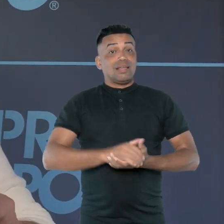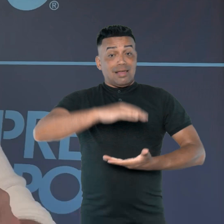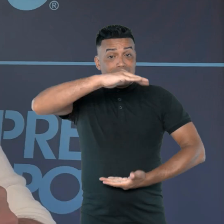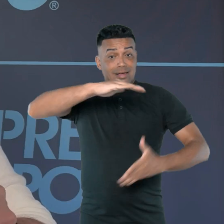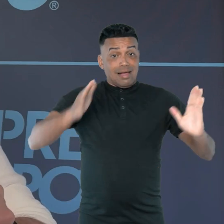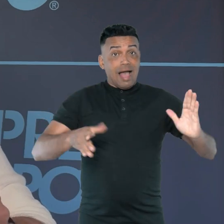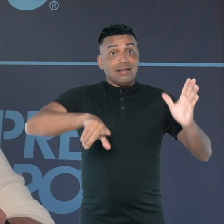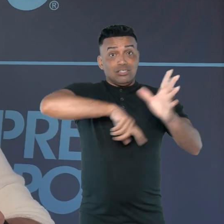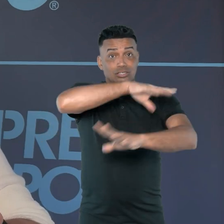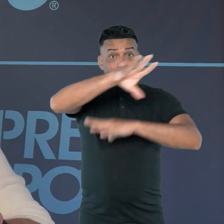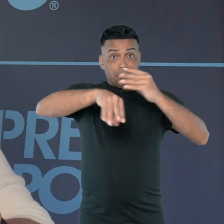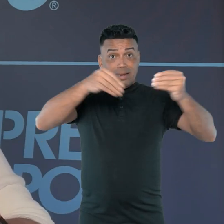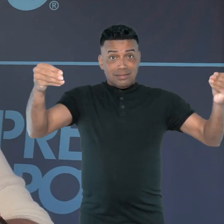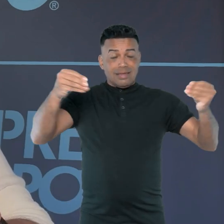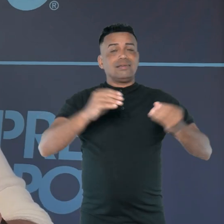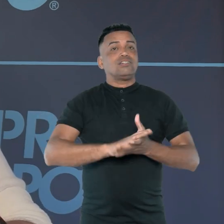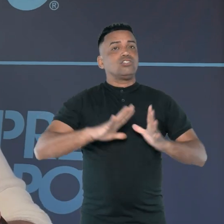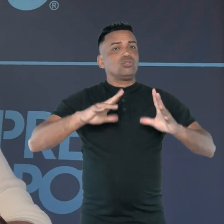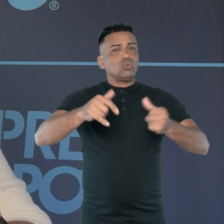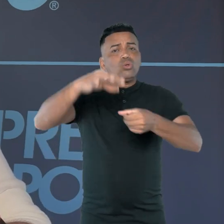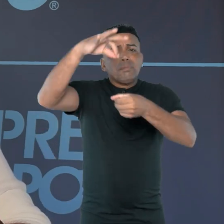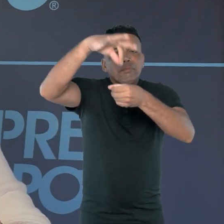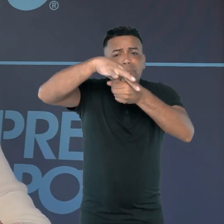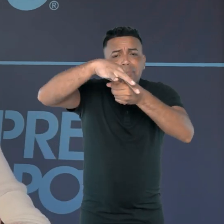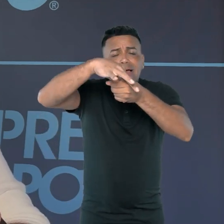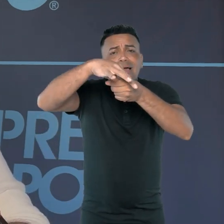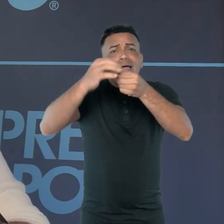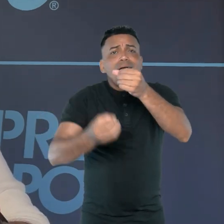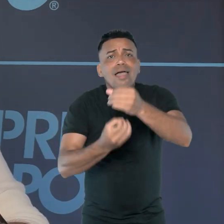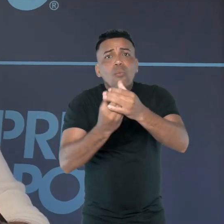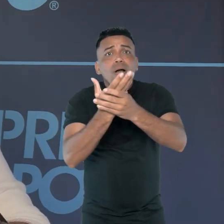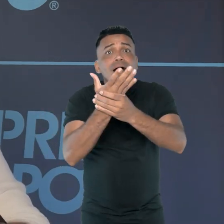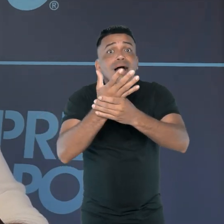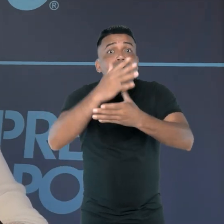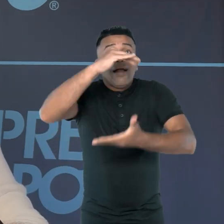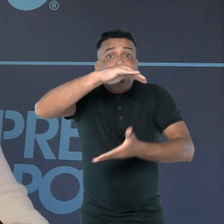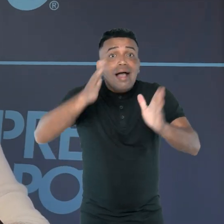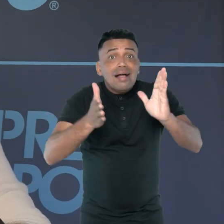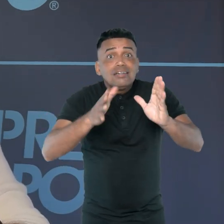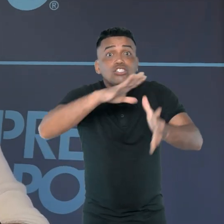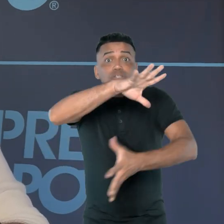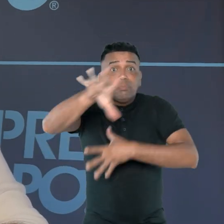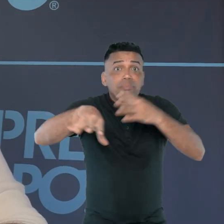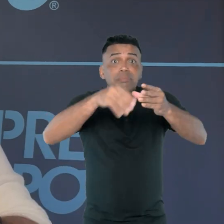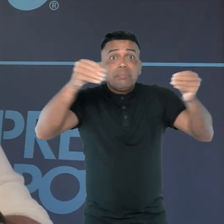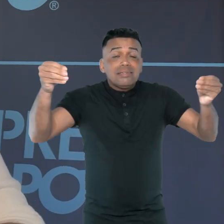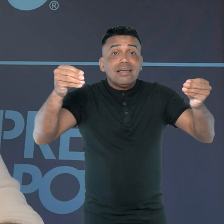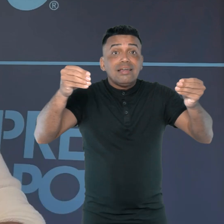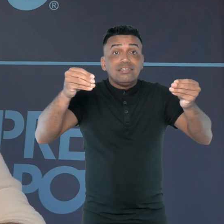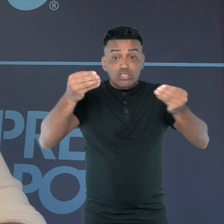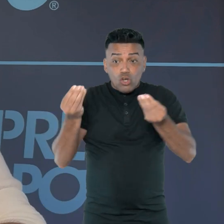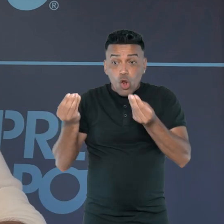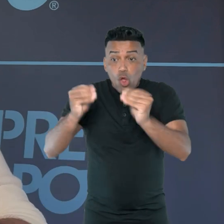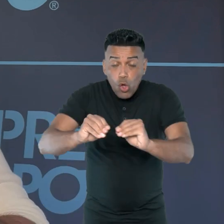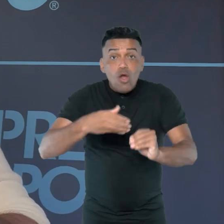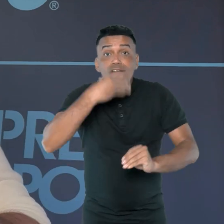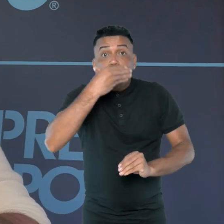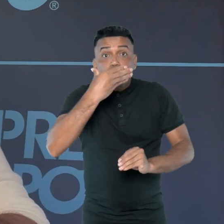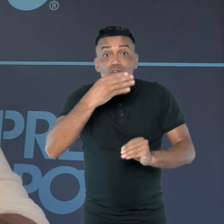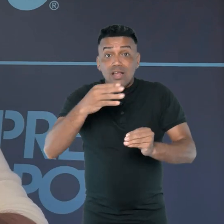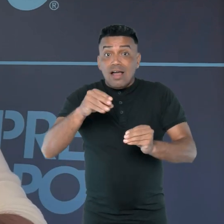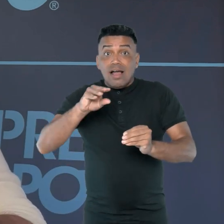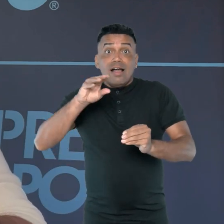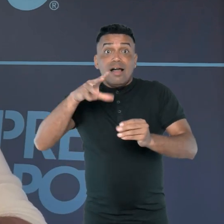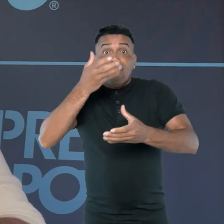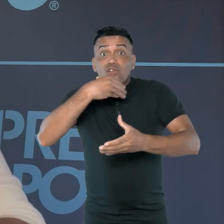presente. Toda semente é uma caixinha de presente que a natureza pôs na fruta e que a fruta deu pra gente.